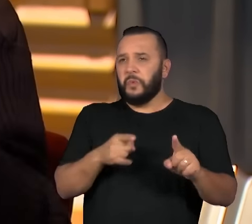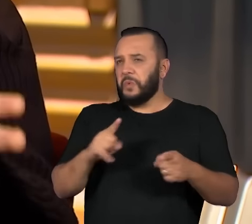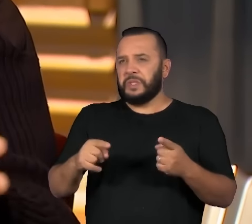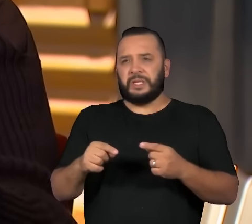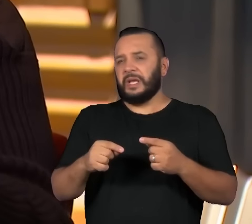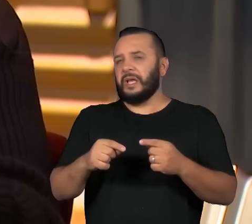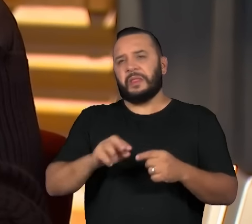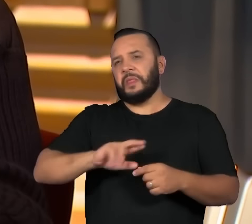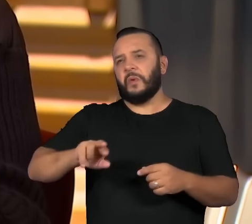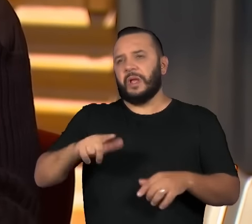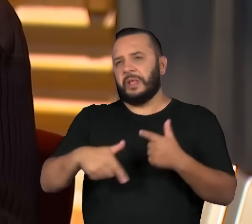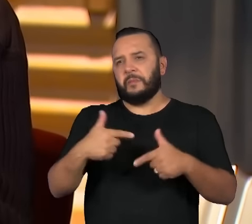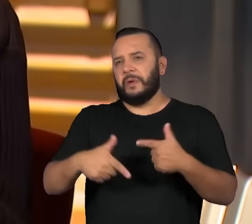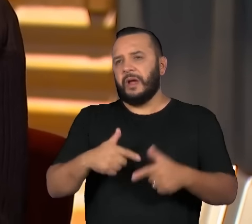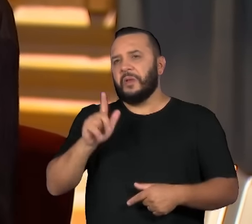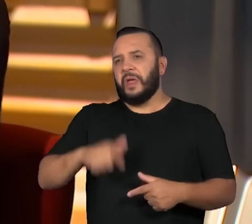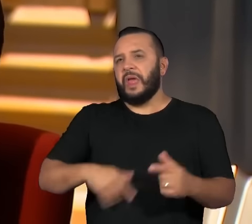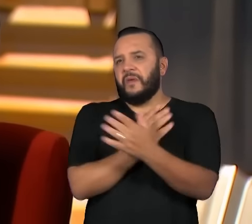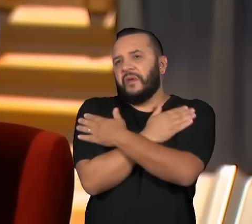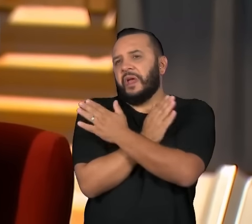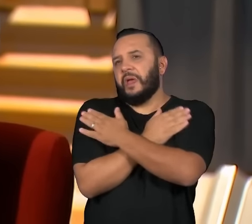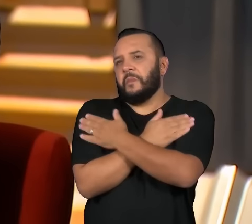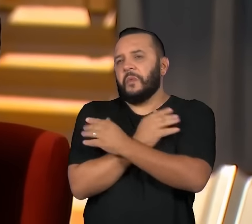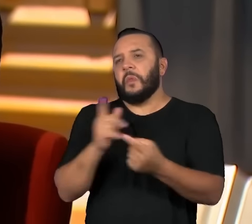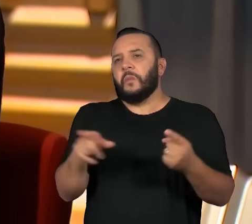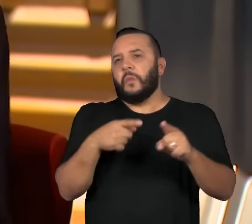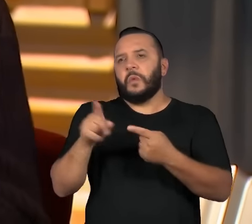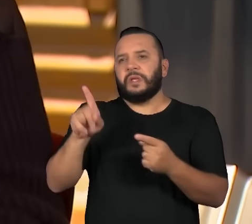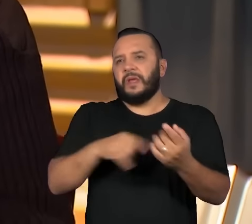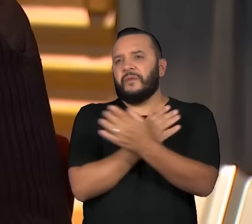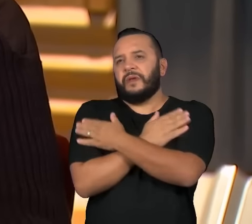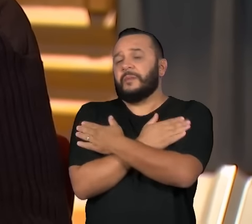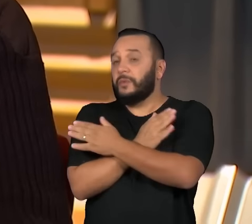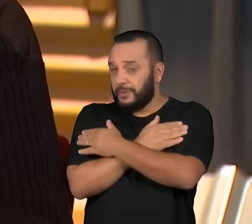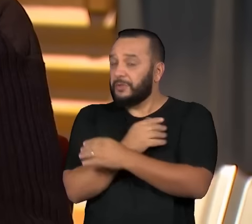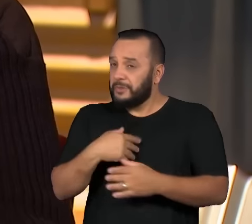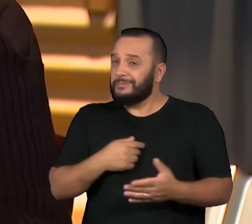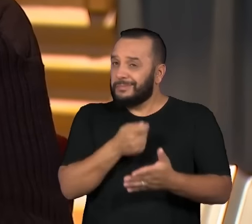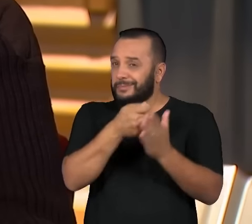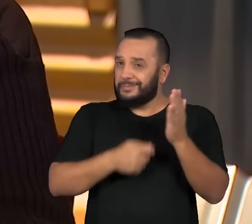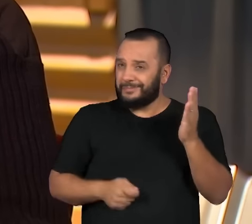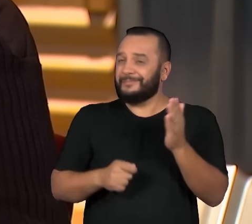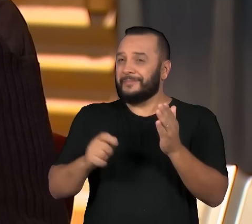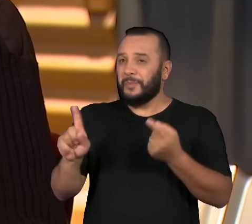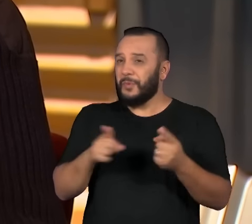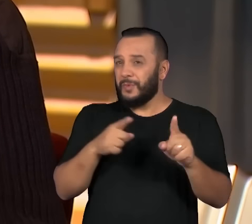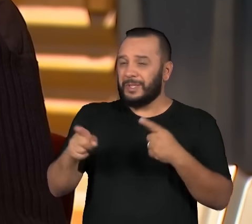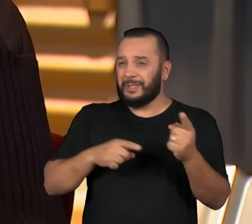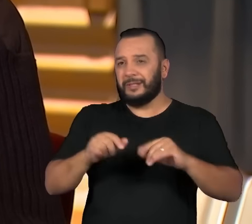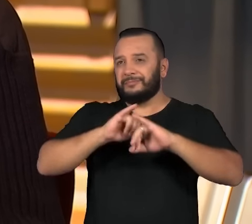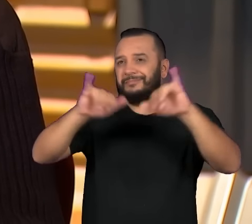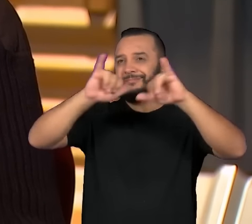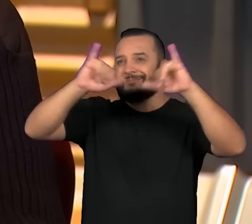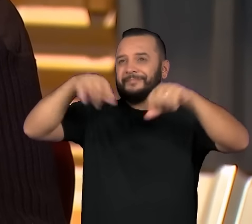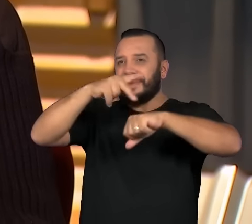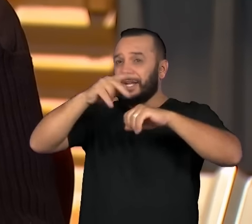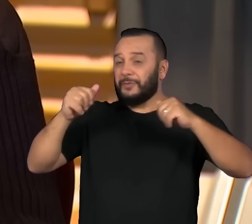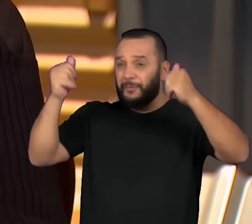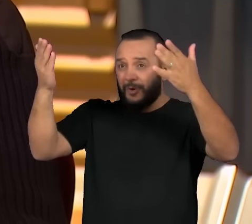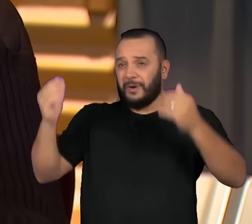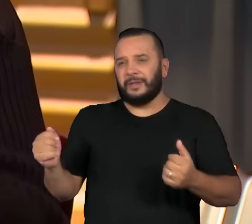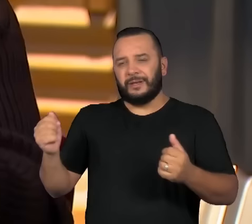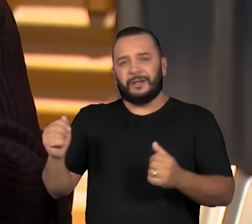é vagabundo e não sei o quê. A gente colocava isso nas nossas letras, né? E isso a gente começou a passar para fora. E aos poucos, vendo o